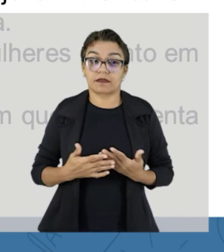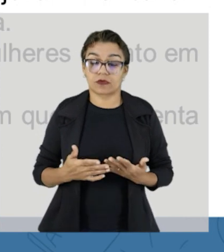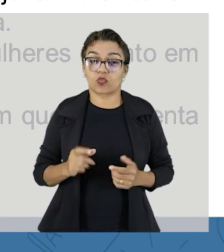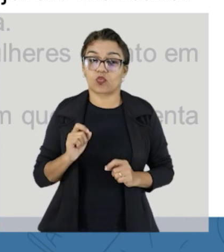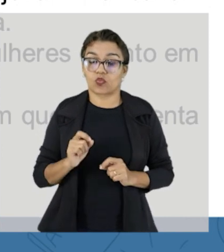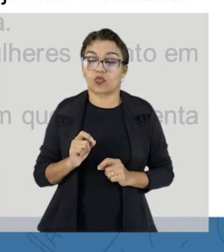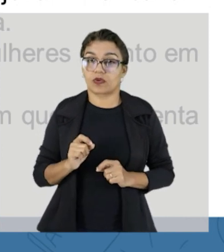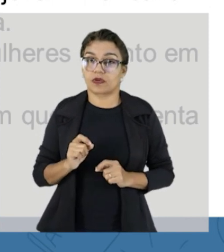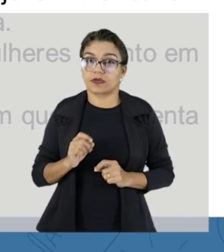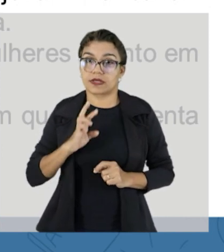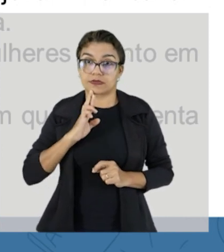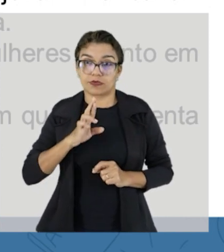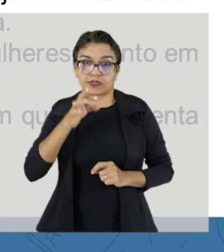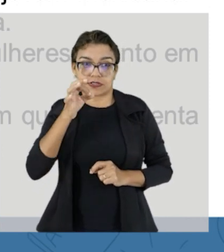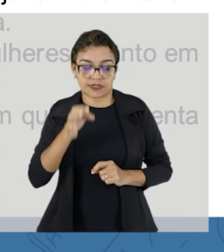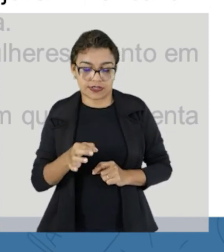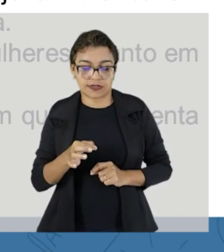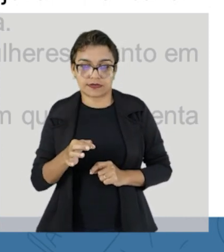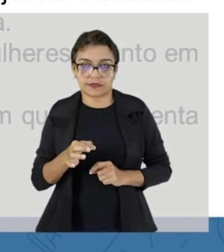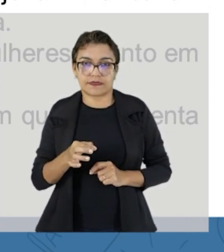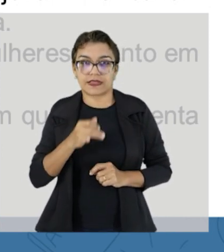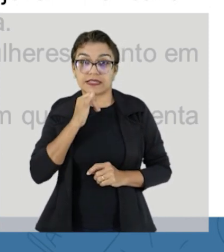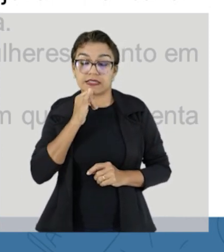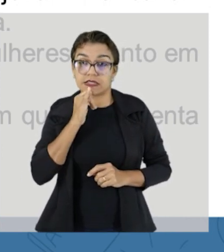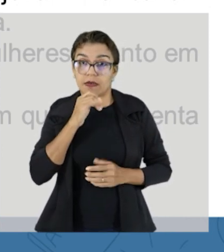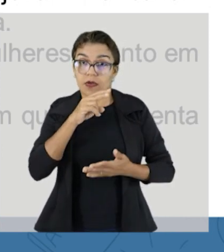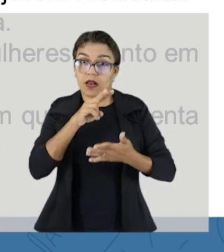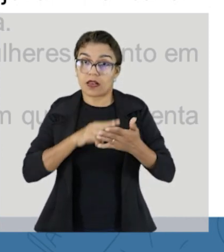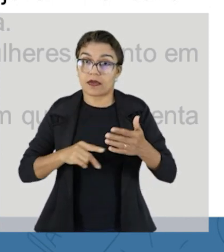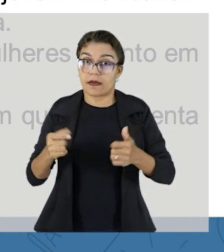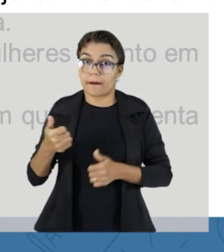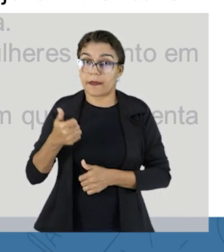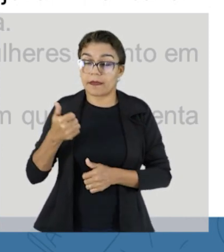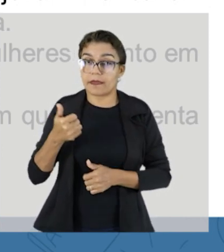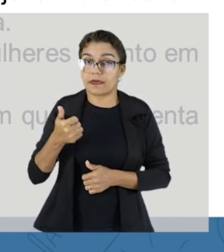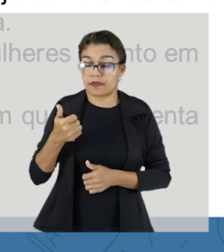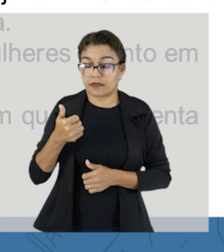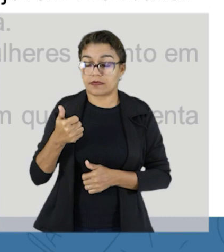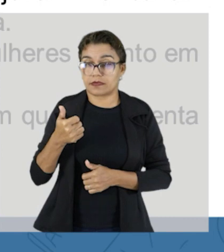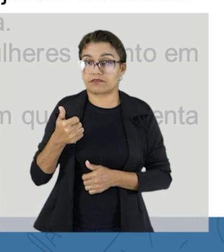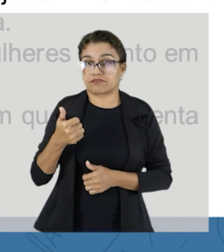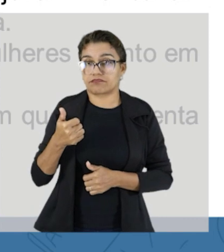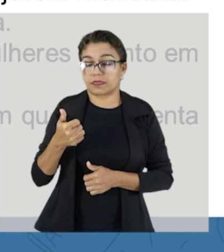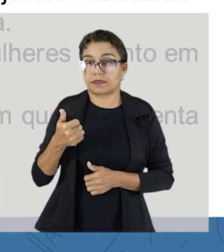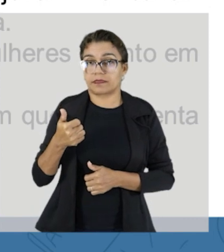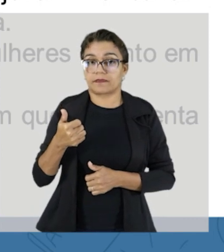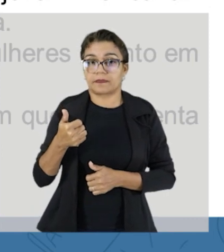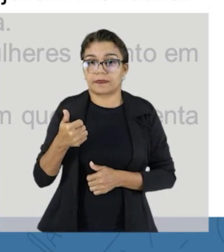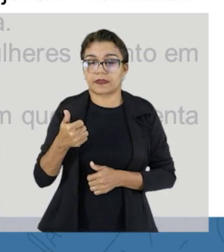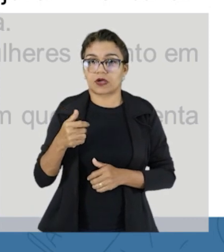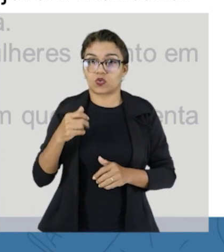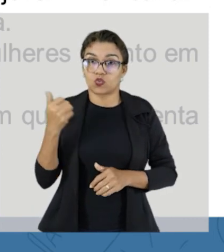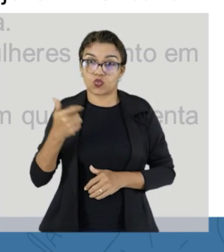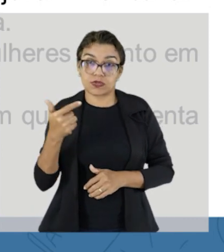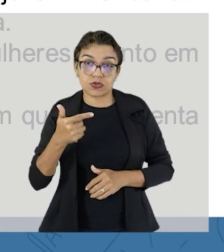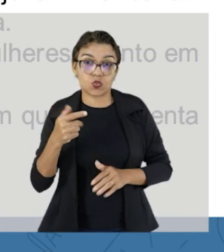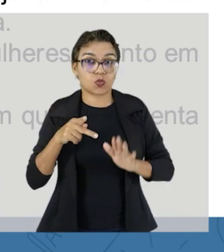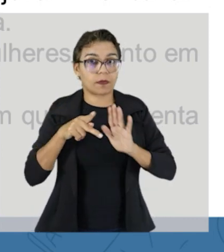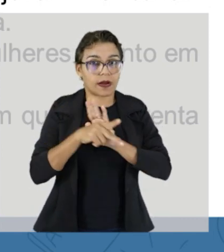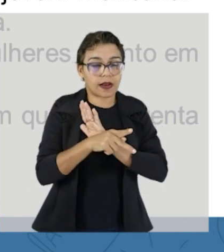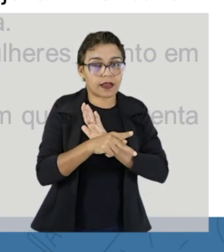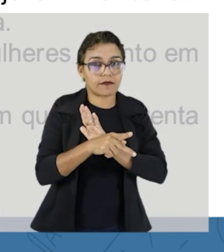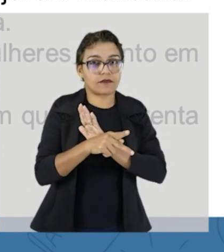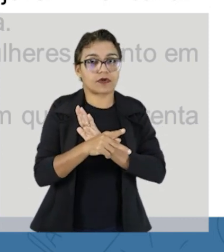então, ela, diante desse comentário que eu fiz, eu só li a primeira parte do texto, tá? No segundo parágrafo, ela vai